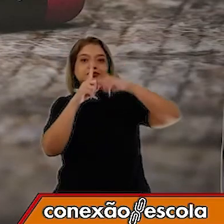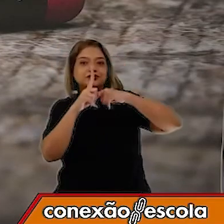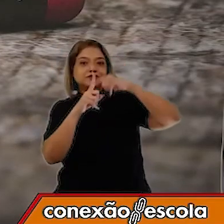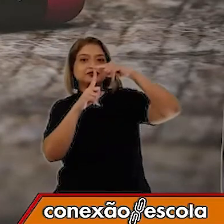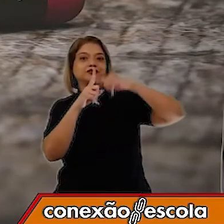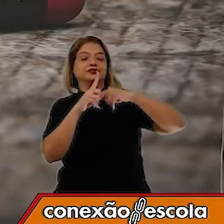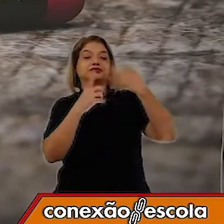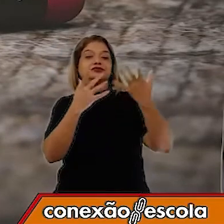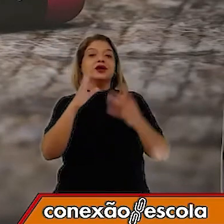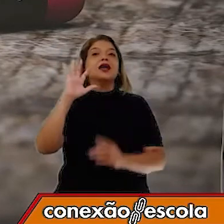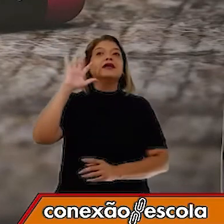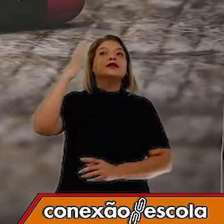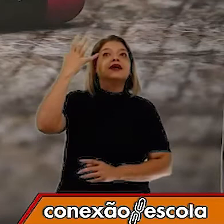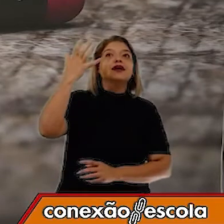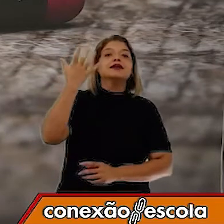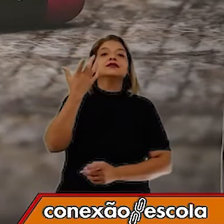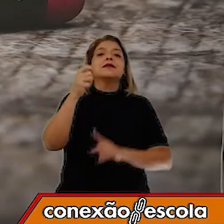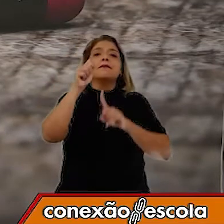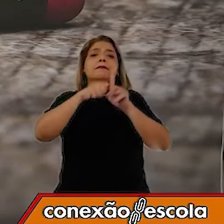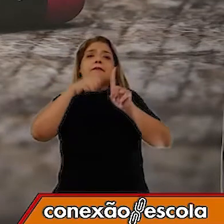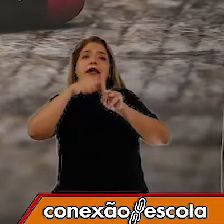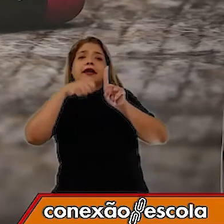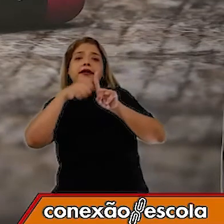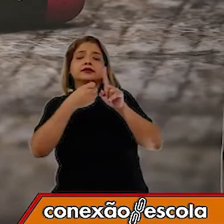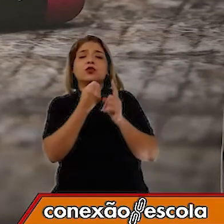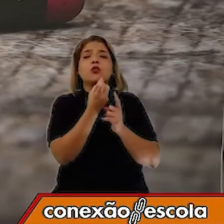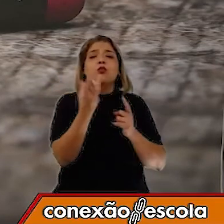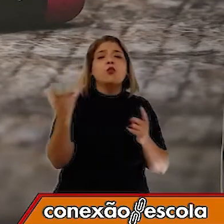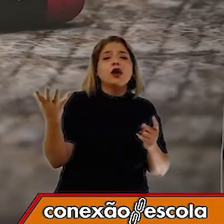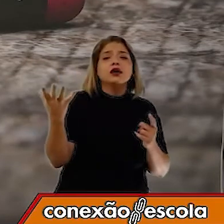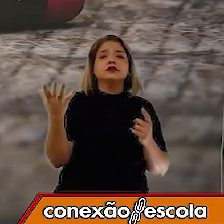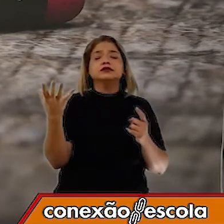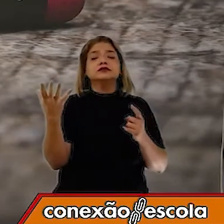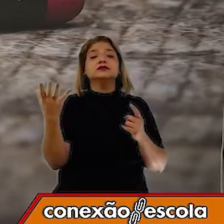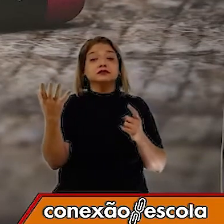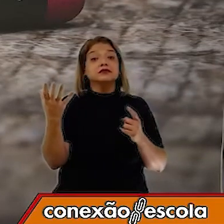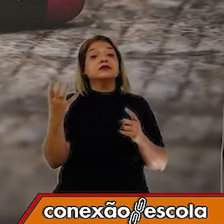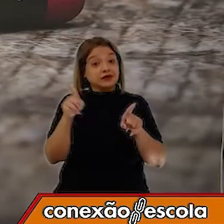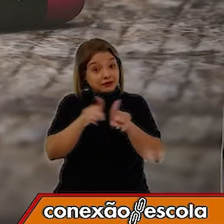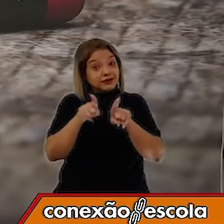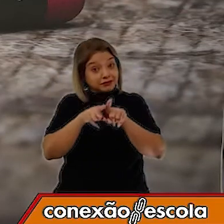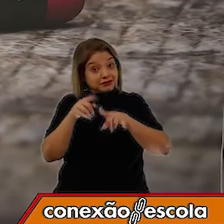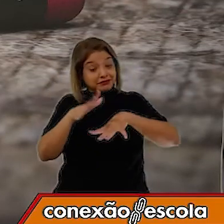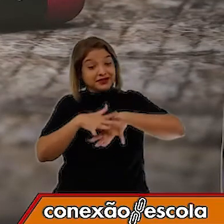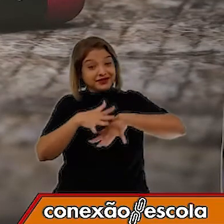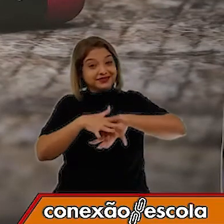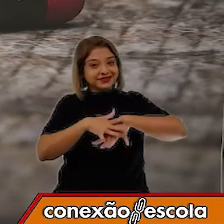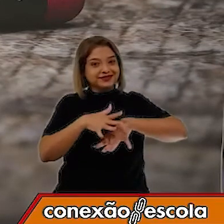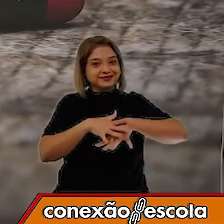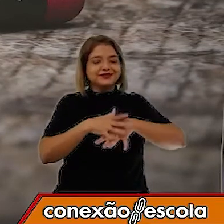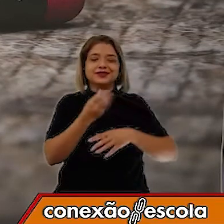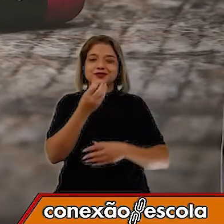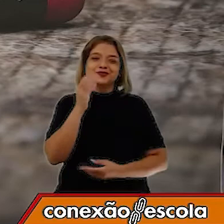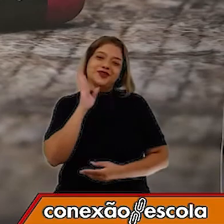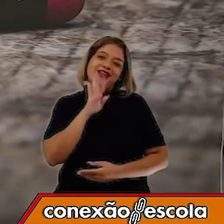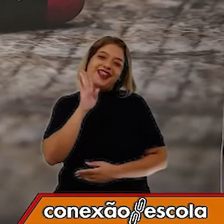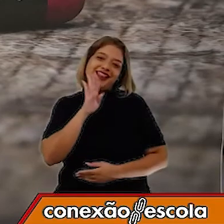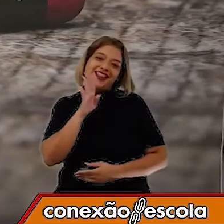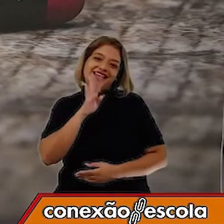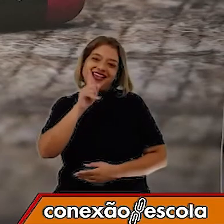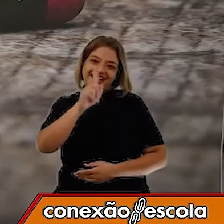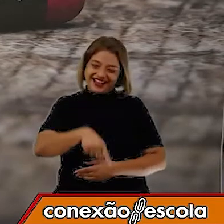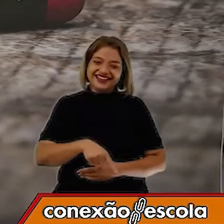as estações. É quantos meses? Medida de tempo também é matemática. É muito bacana essa tal